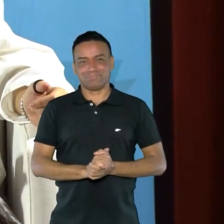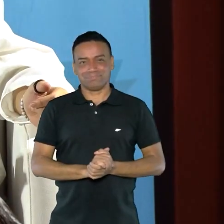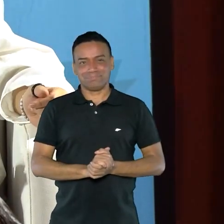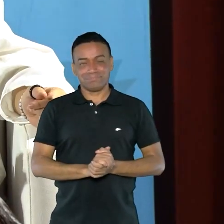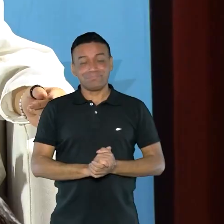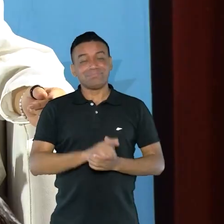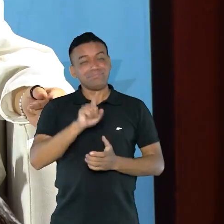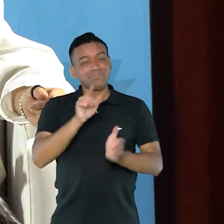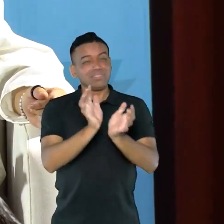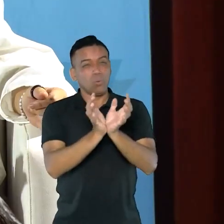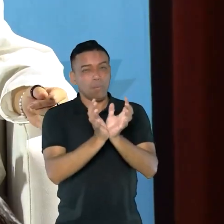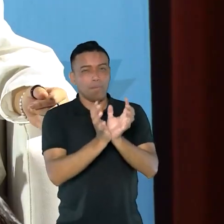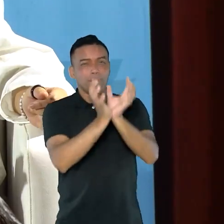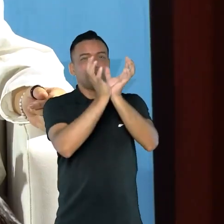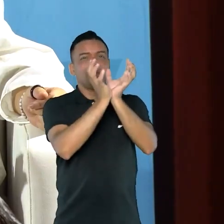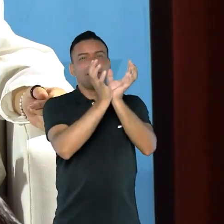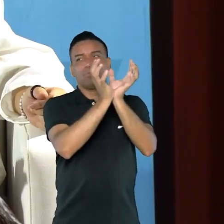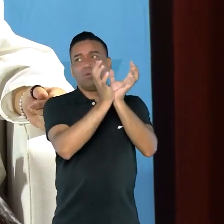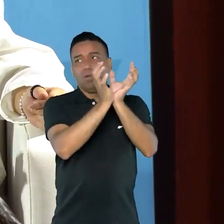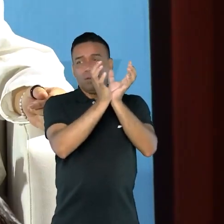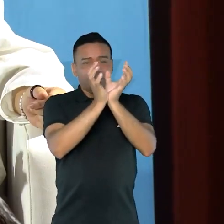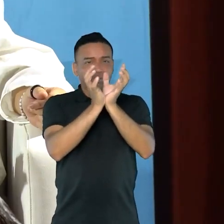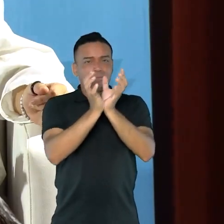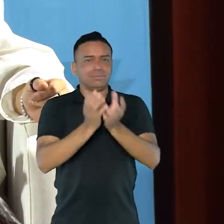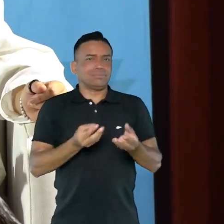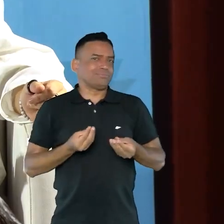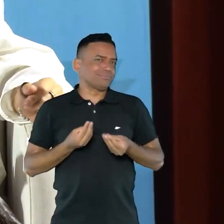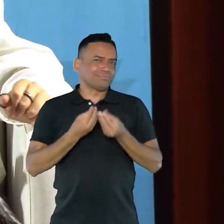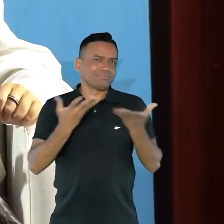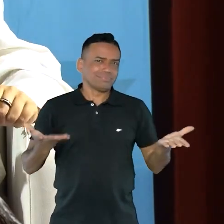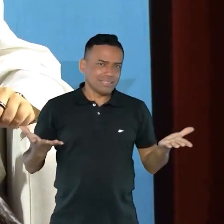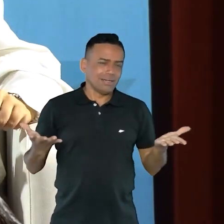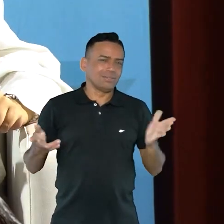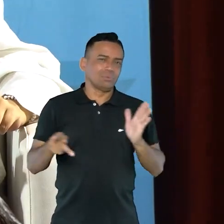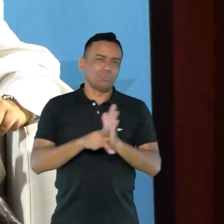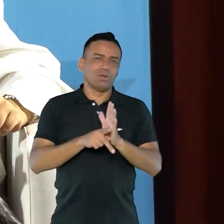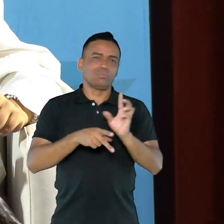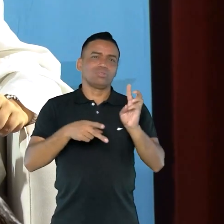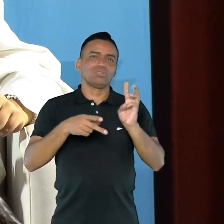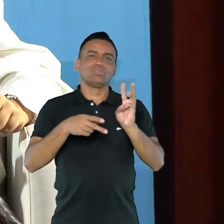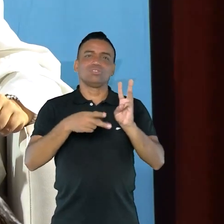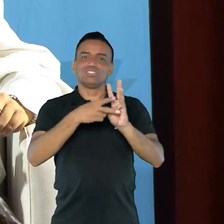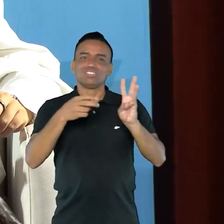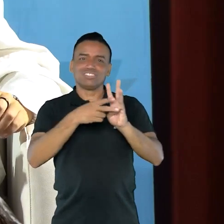que é um prêmio que é dado pelas anciãs Guarani Kaiowá.